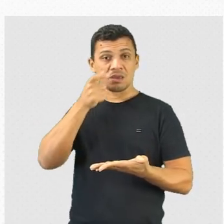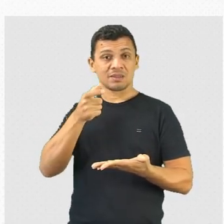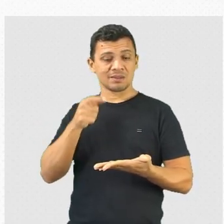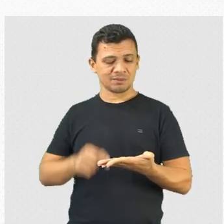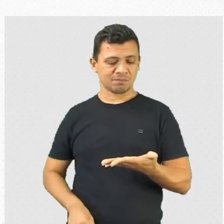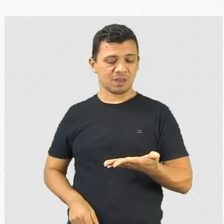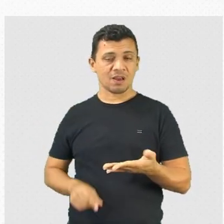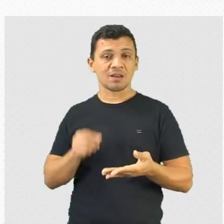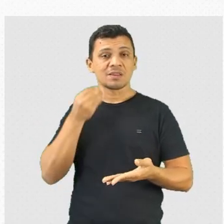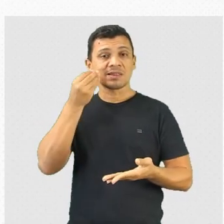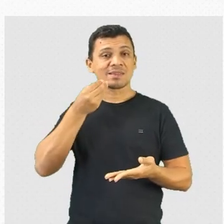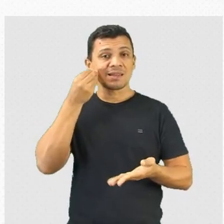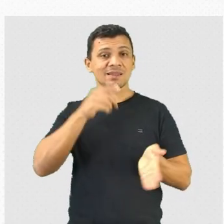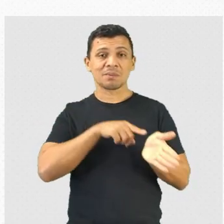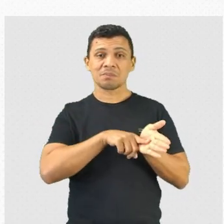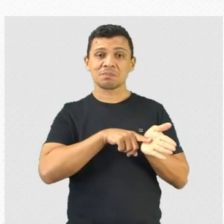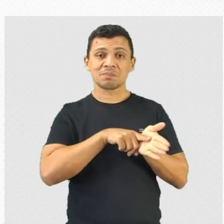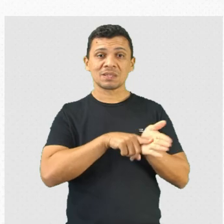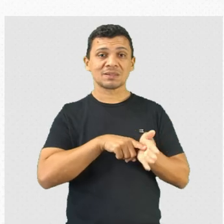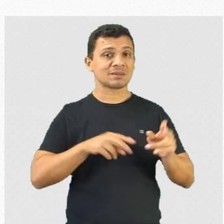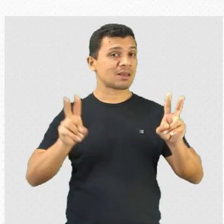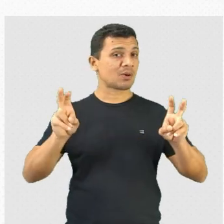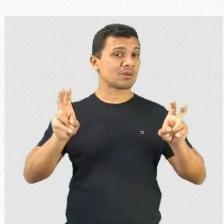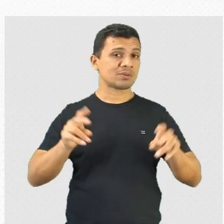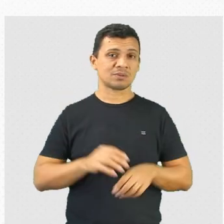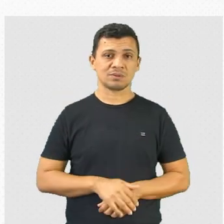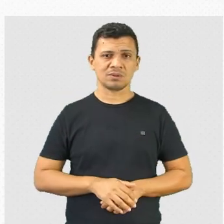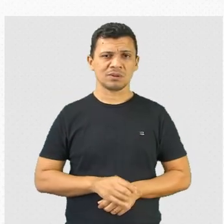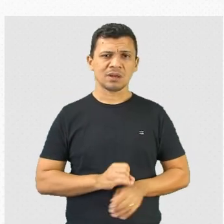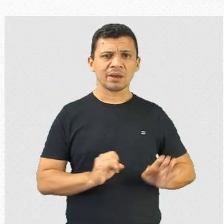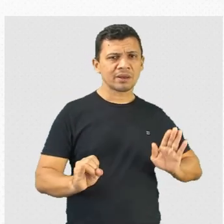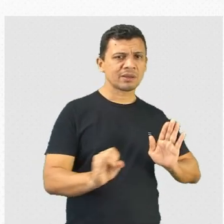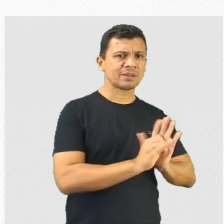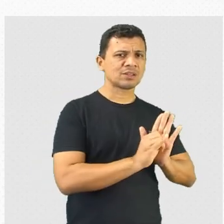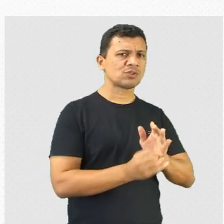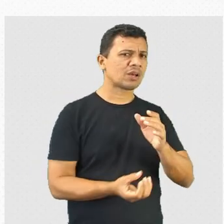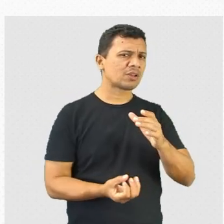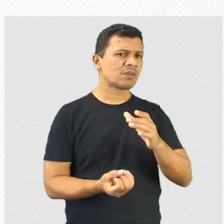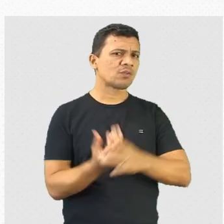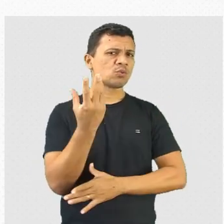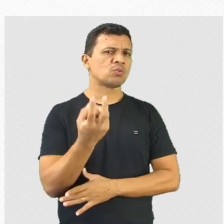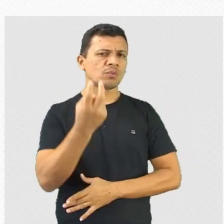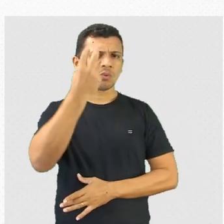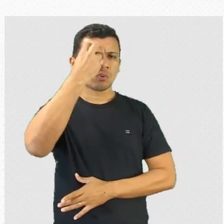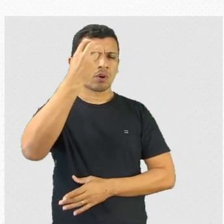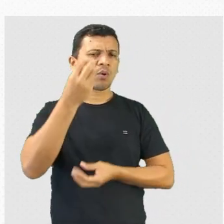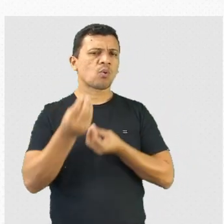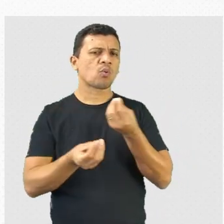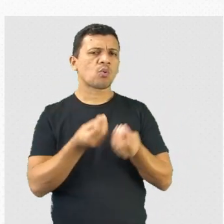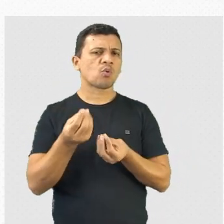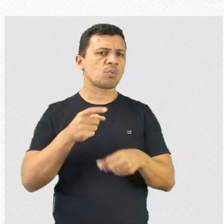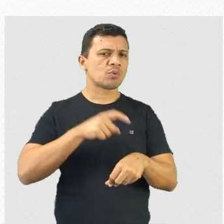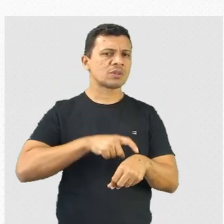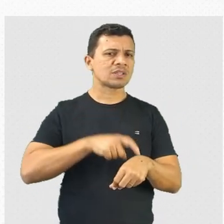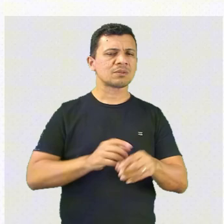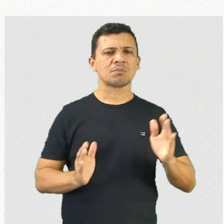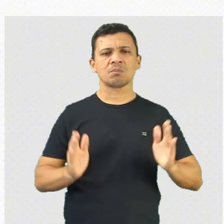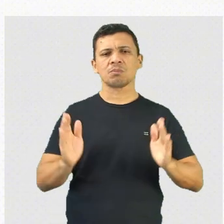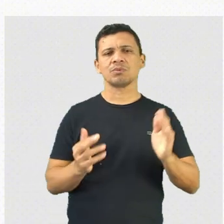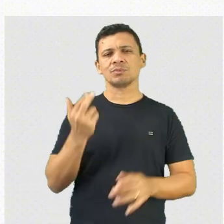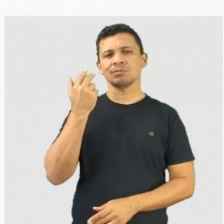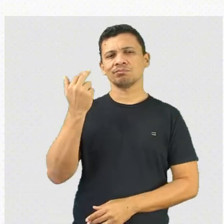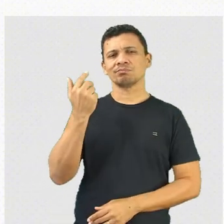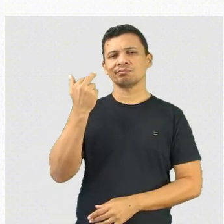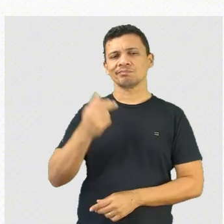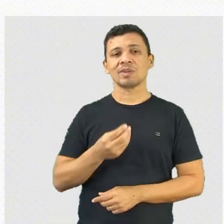coisa e tentar pesquisar sobre aquilo. Como é que as identidades culturais elas são formadas nesse momento histórico? Então, tudo isso a gente vai